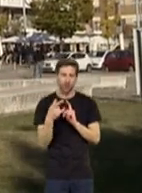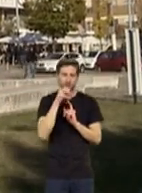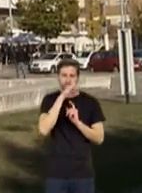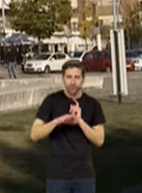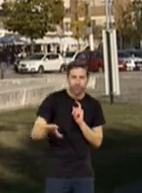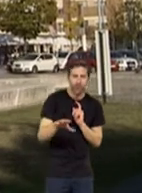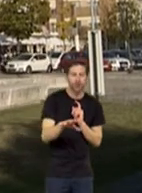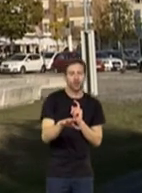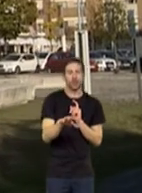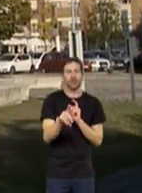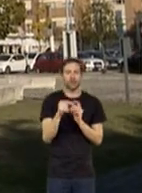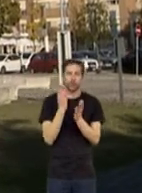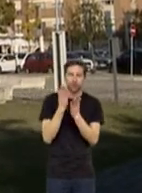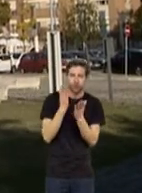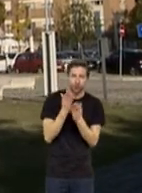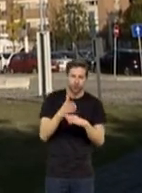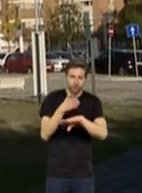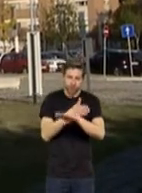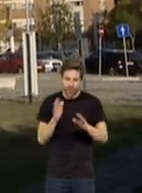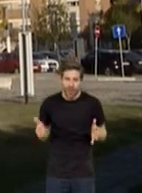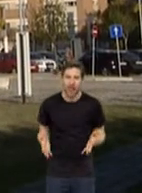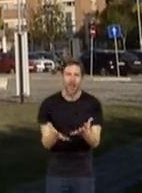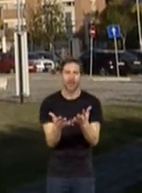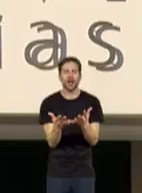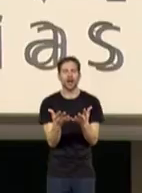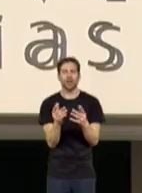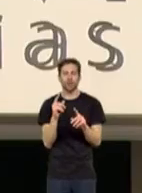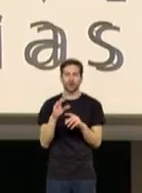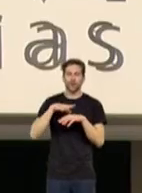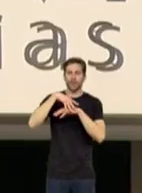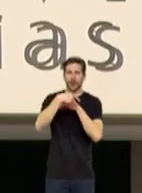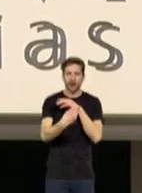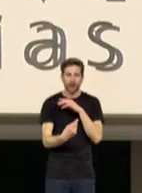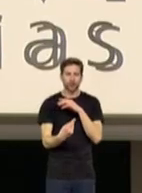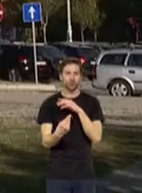complexo comercial, enfim, um pouquinho mais arrojado, no princípio da década de 80, o Girassol.